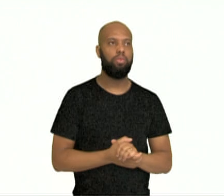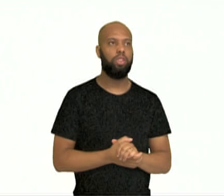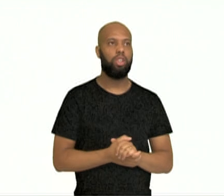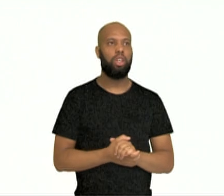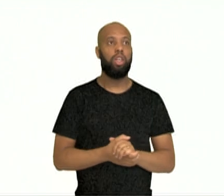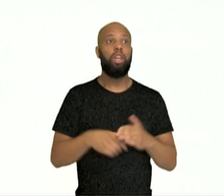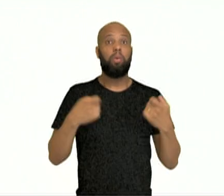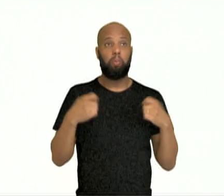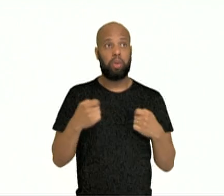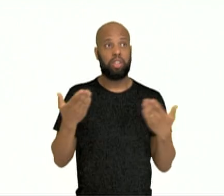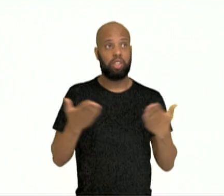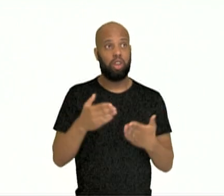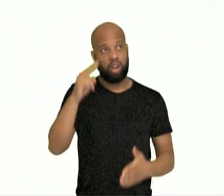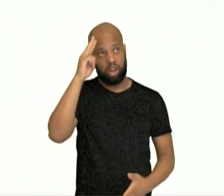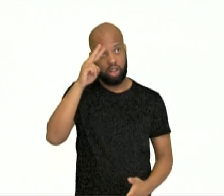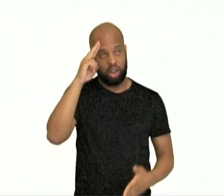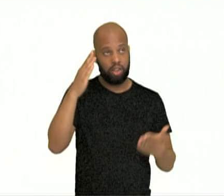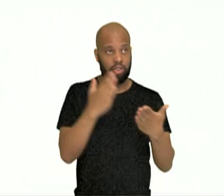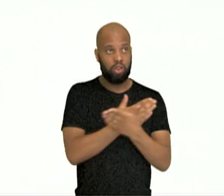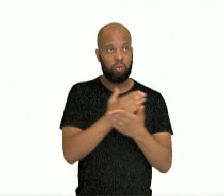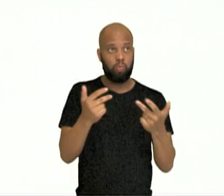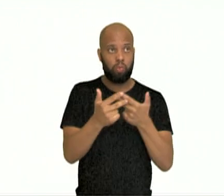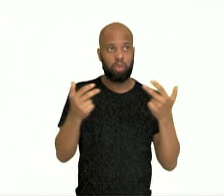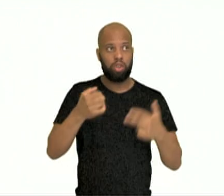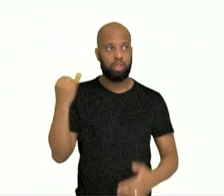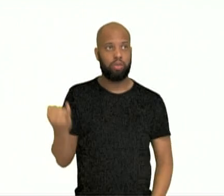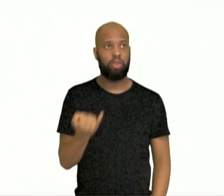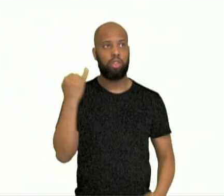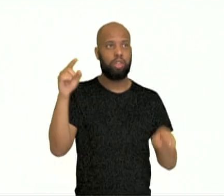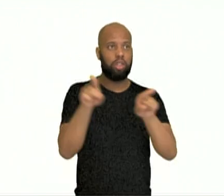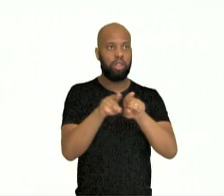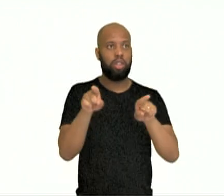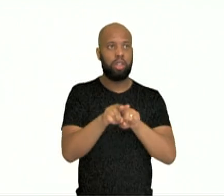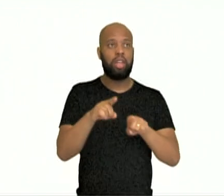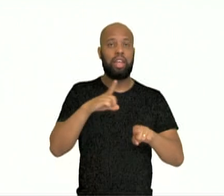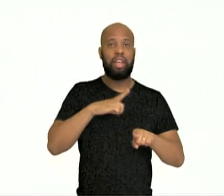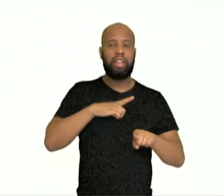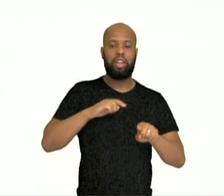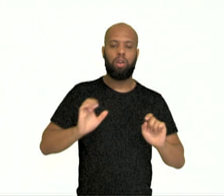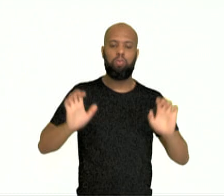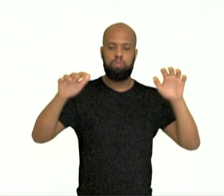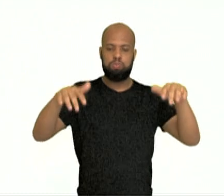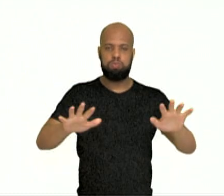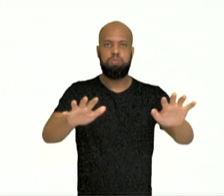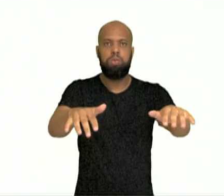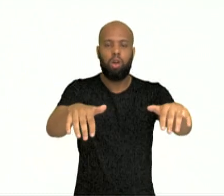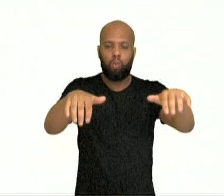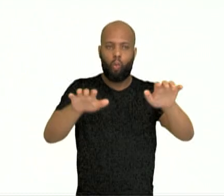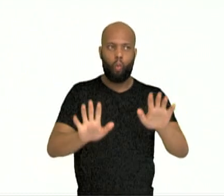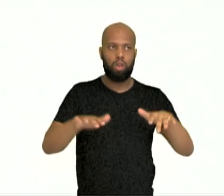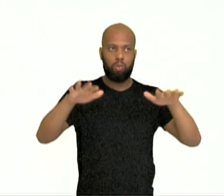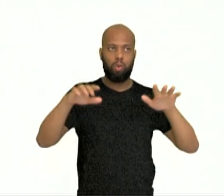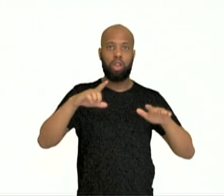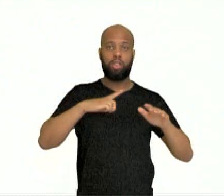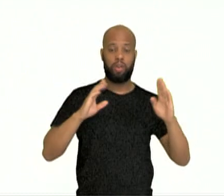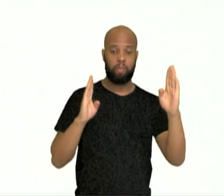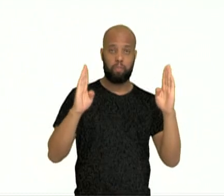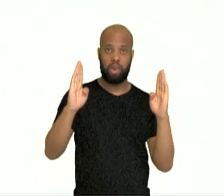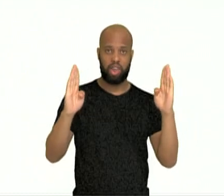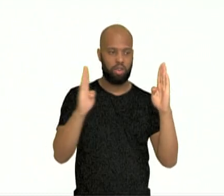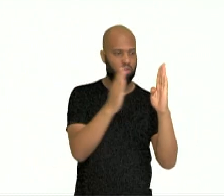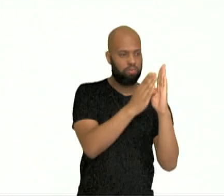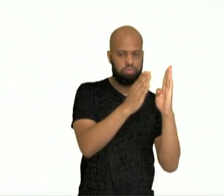Precisamos relembrar alguns pontos bem importantes aqui. As variações das marés alta e baixa têm um período de 12